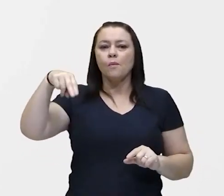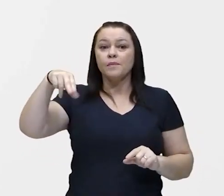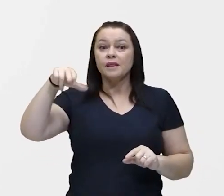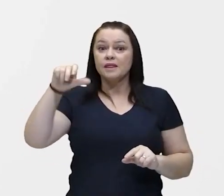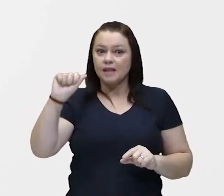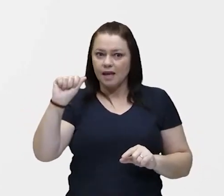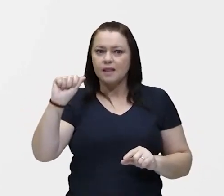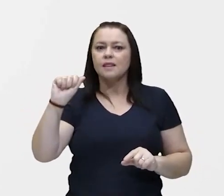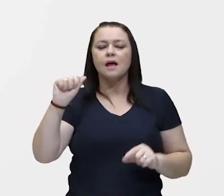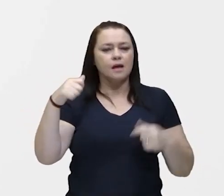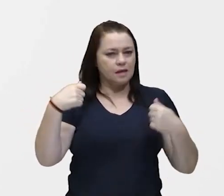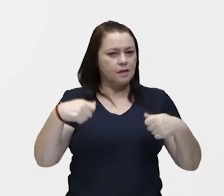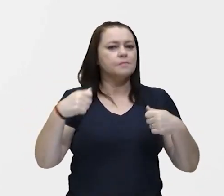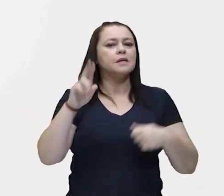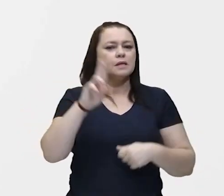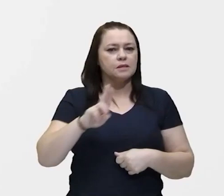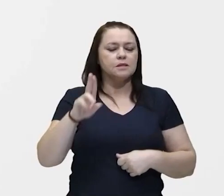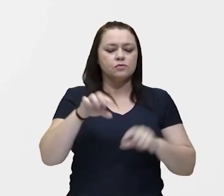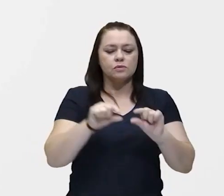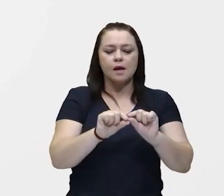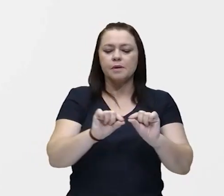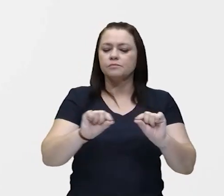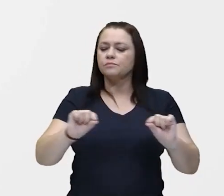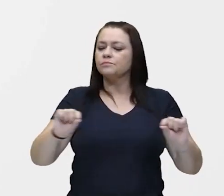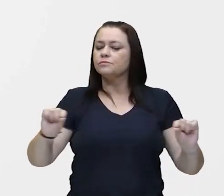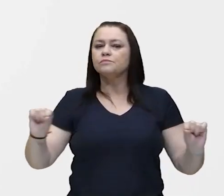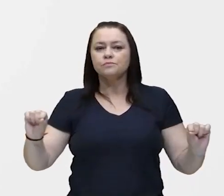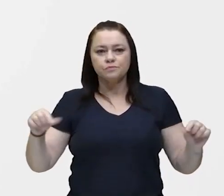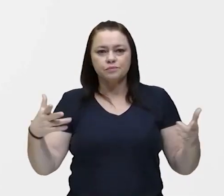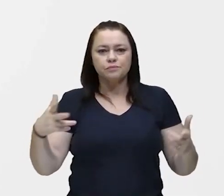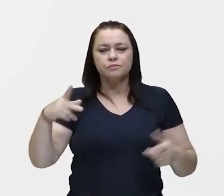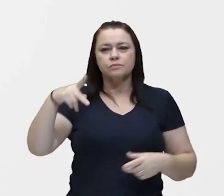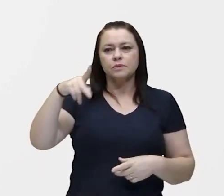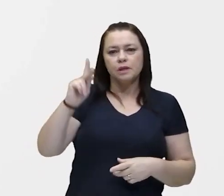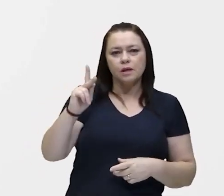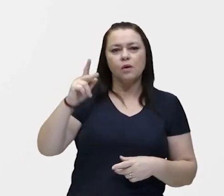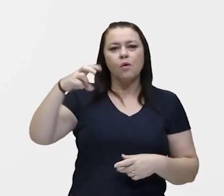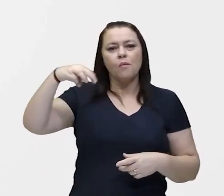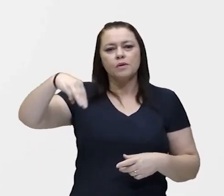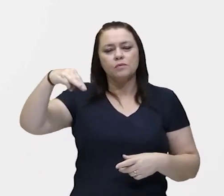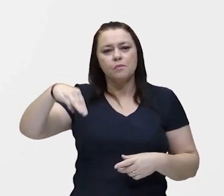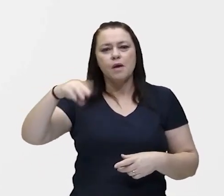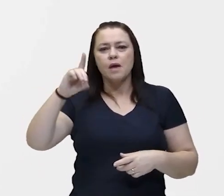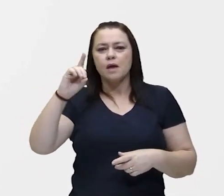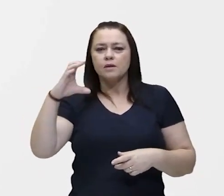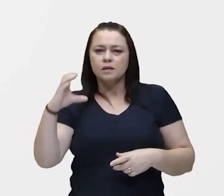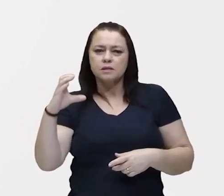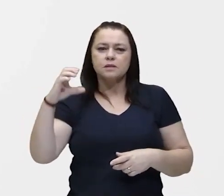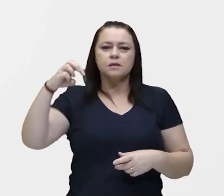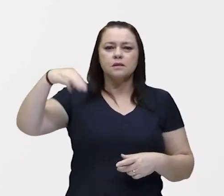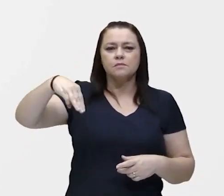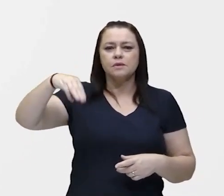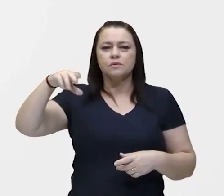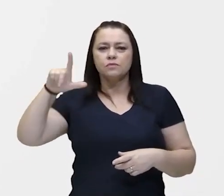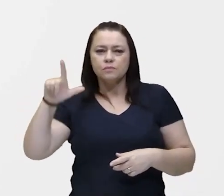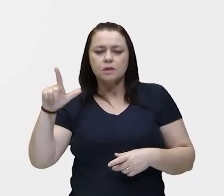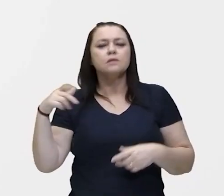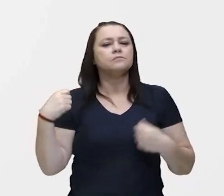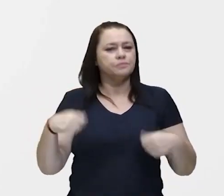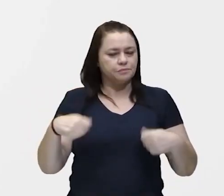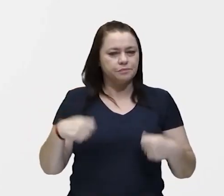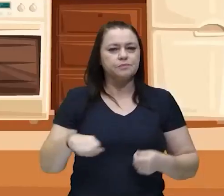aí as unidades de comprimento. O quilômetro, metro, decímetro, centímetro, milímetro. Volta para